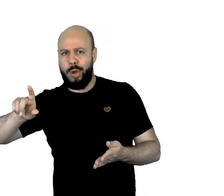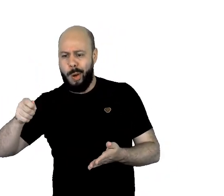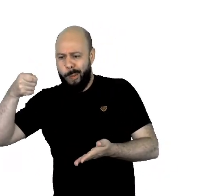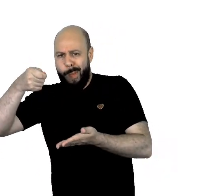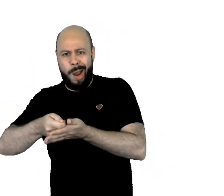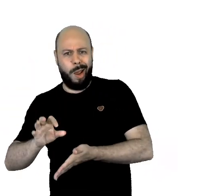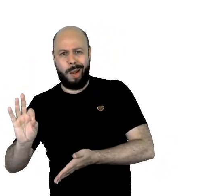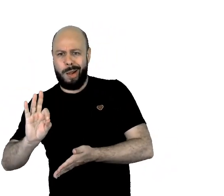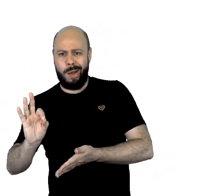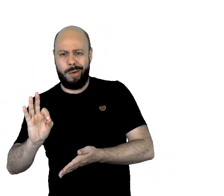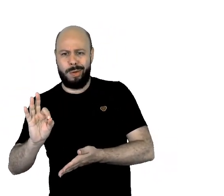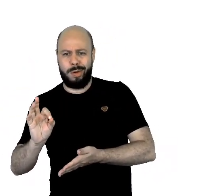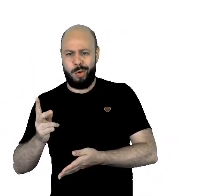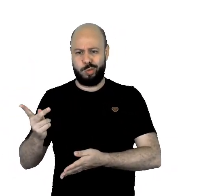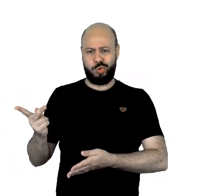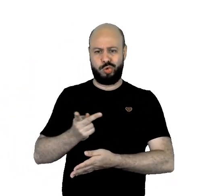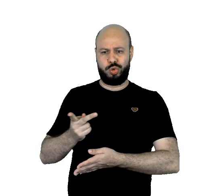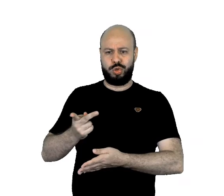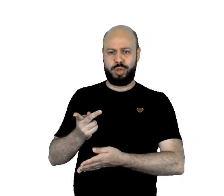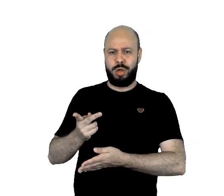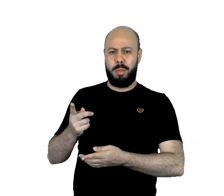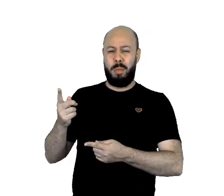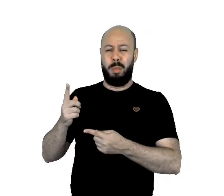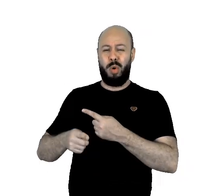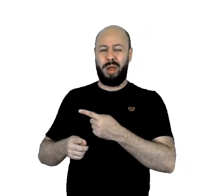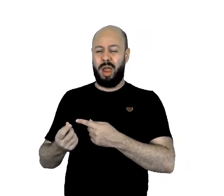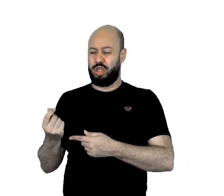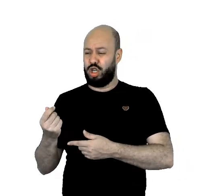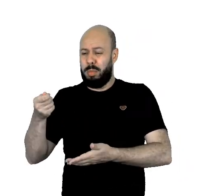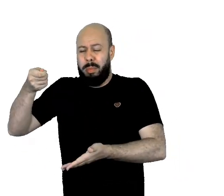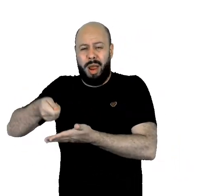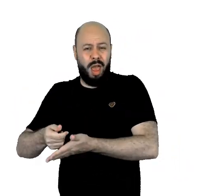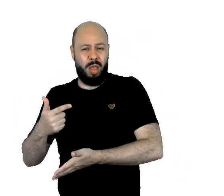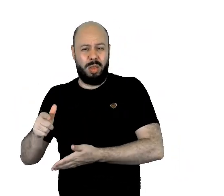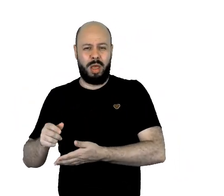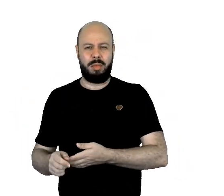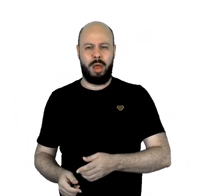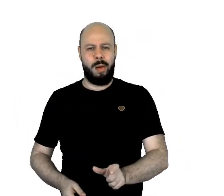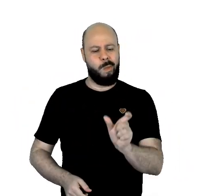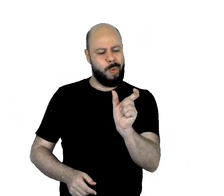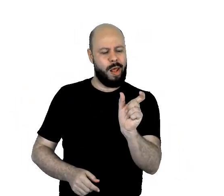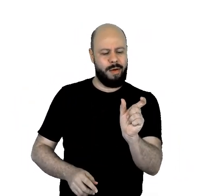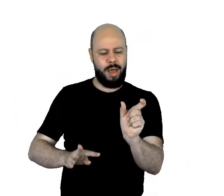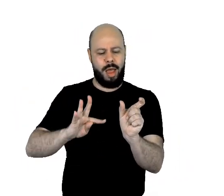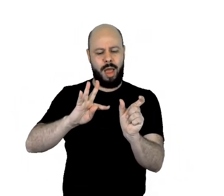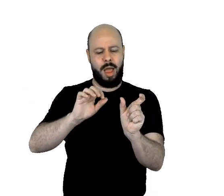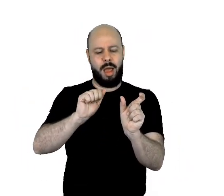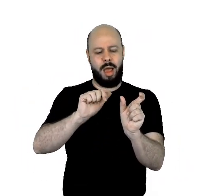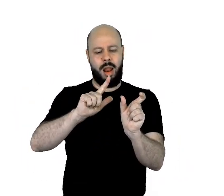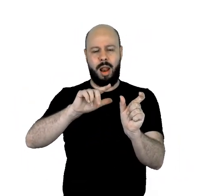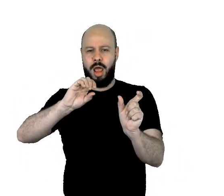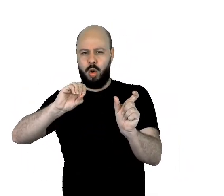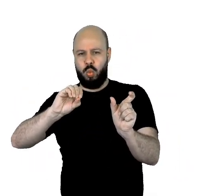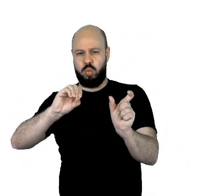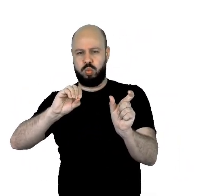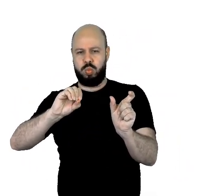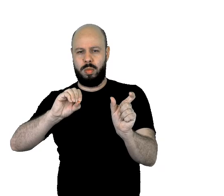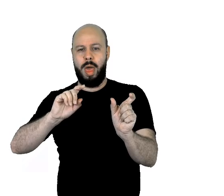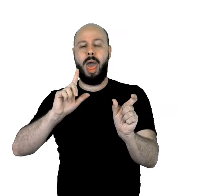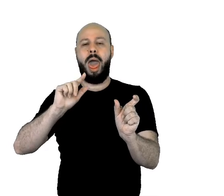não tive como pagar. A palavra destacada é o mesmo que? Primeira